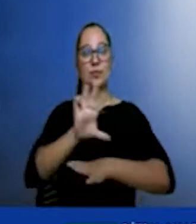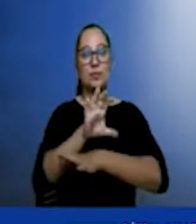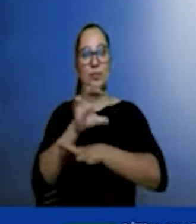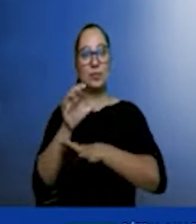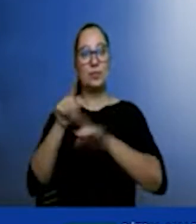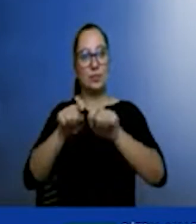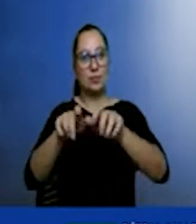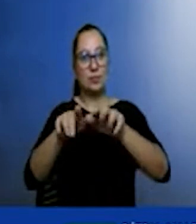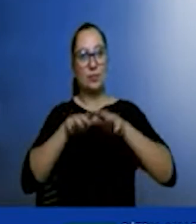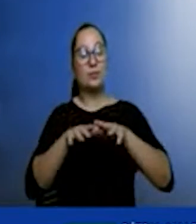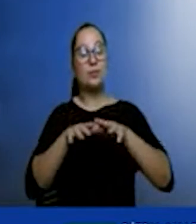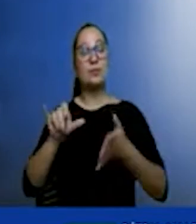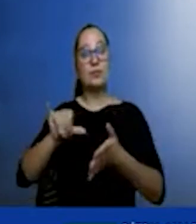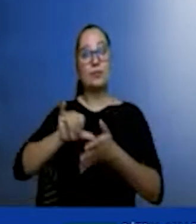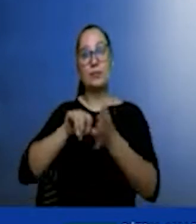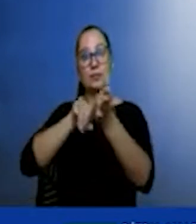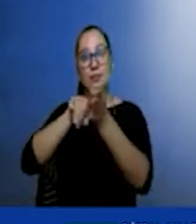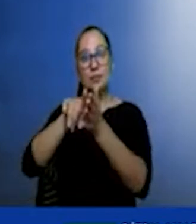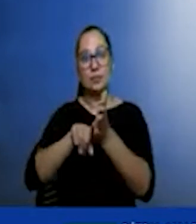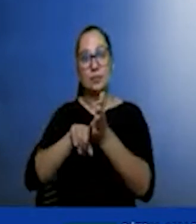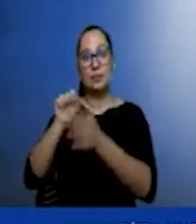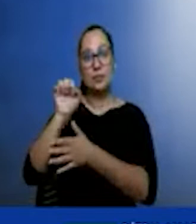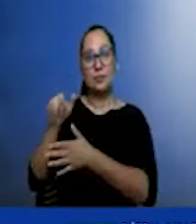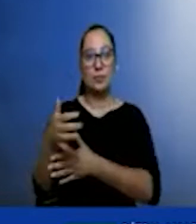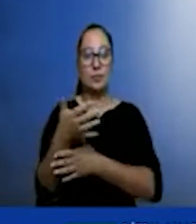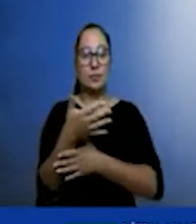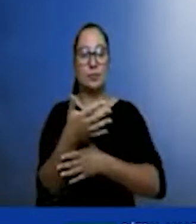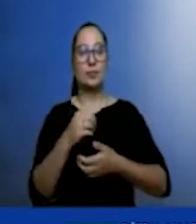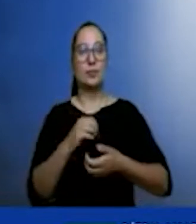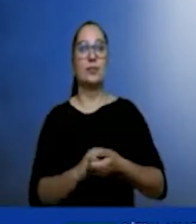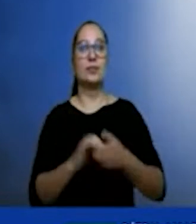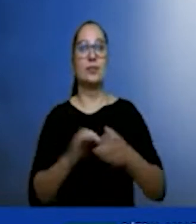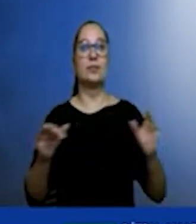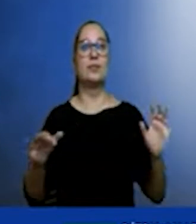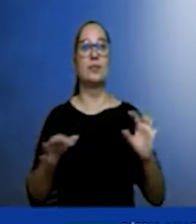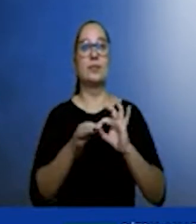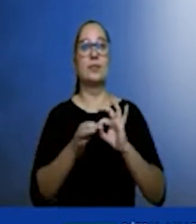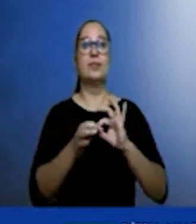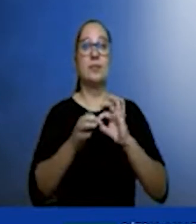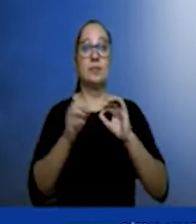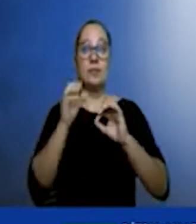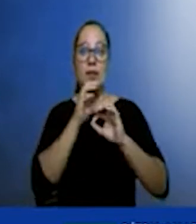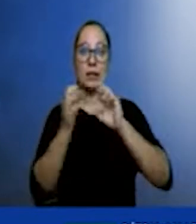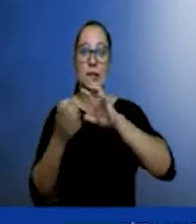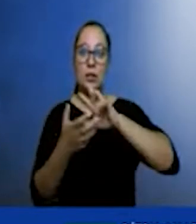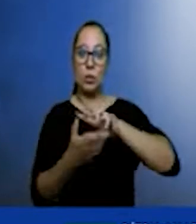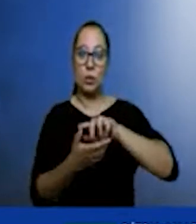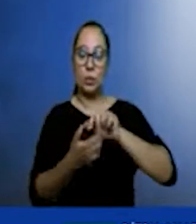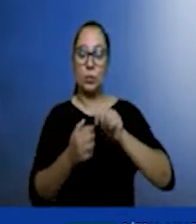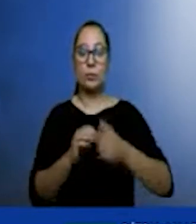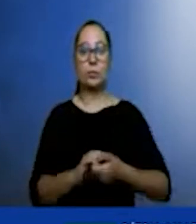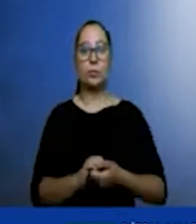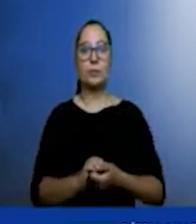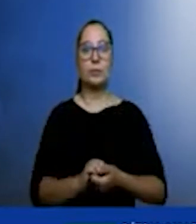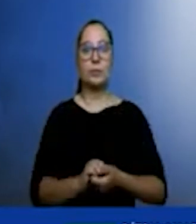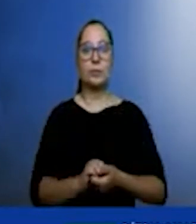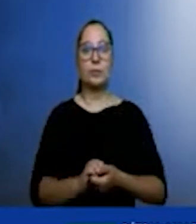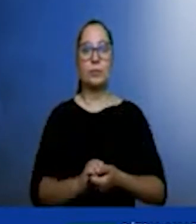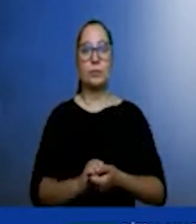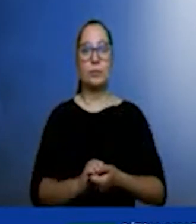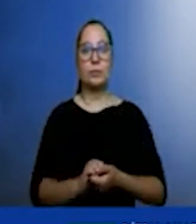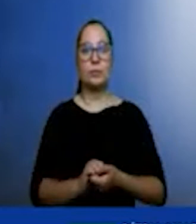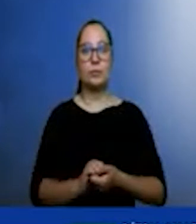do Centro de Pesquisa e Inovação em Gases de Efeito Estufa, RCGI, FAPESP,